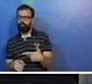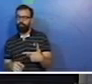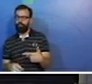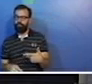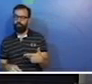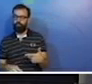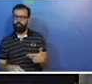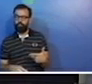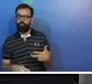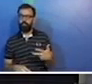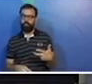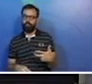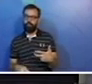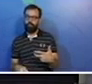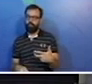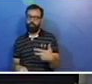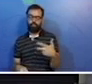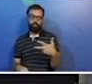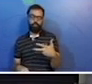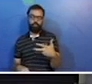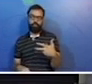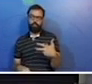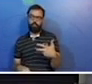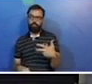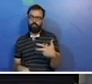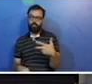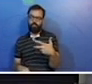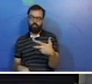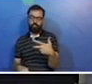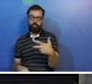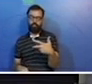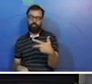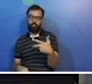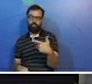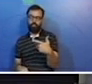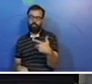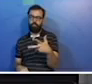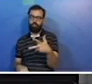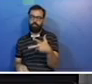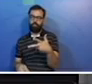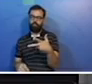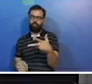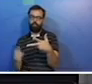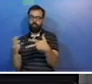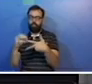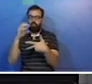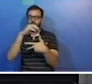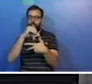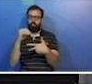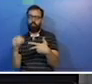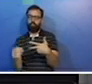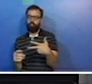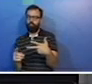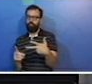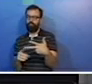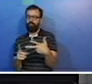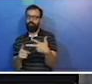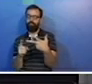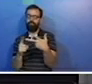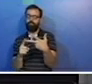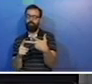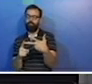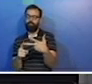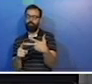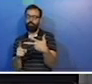essas cadeias alimentares. Passei para de baixo, planta aquática, caramujo. Agora, depois do caramujo, quem se alimenta